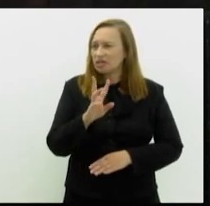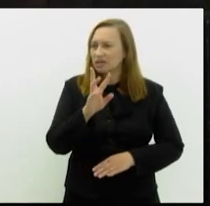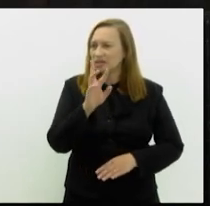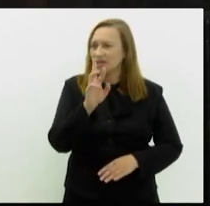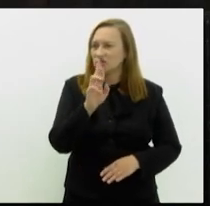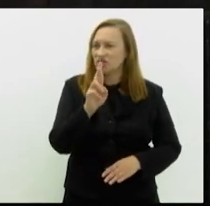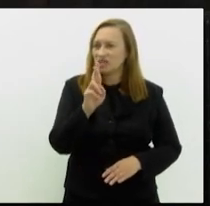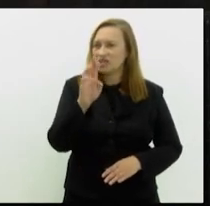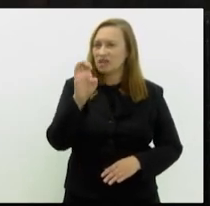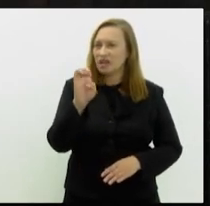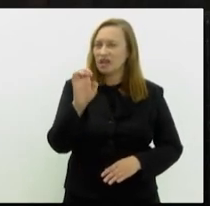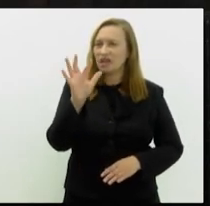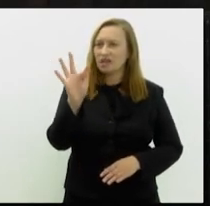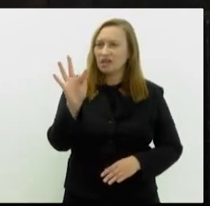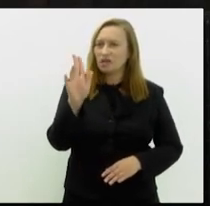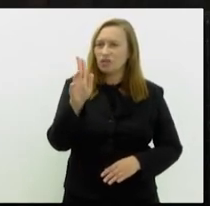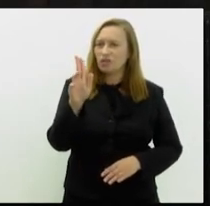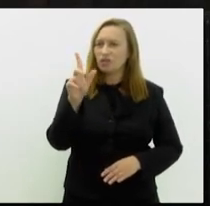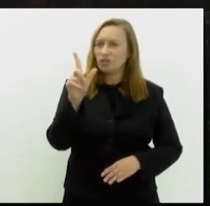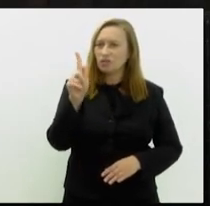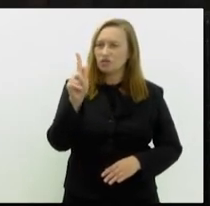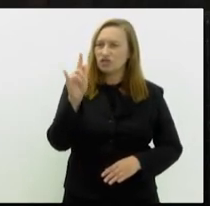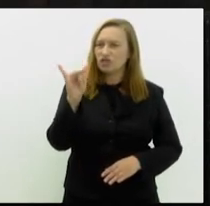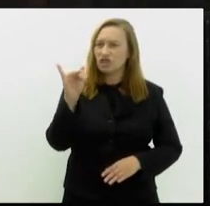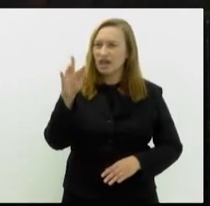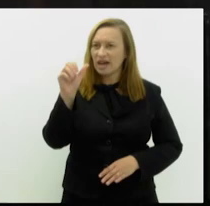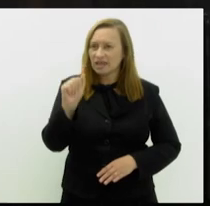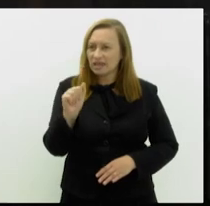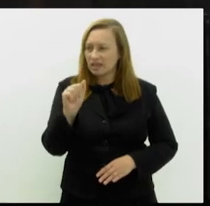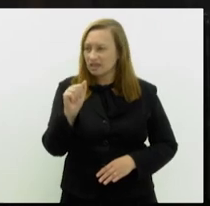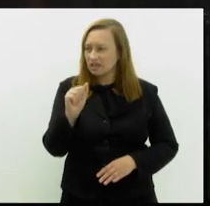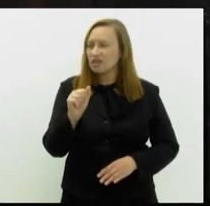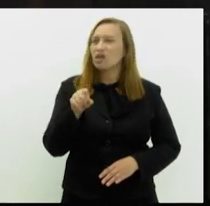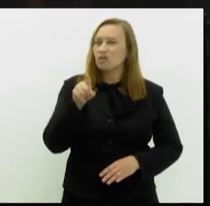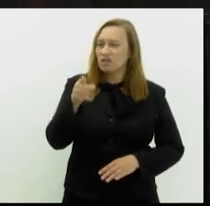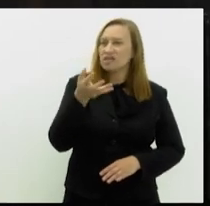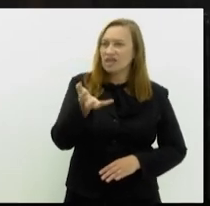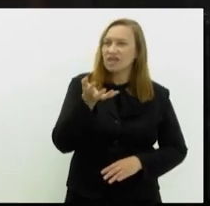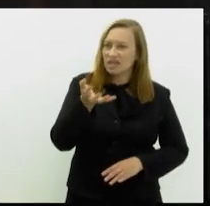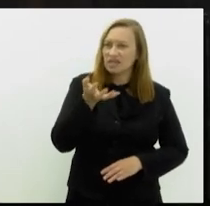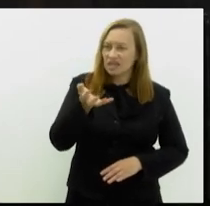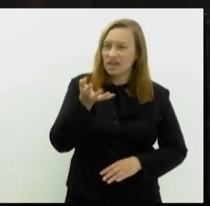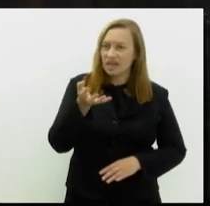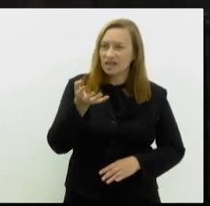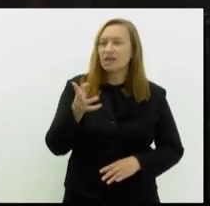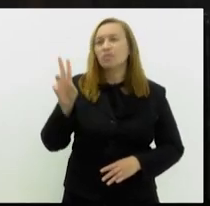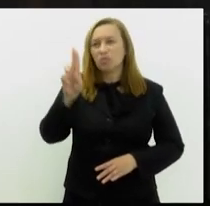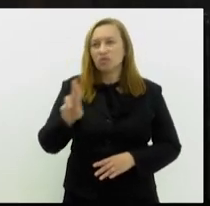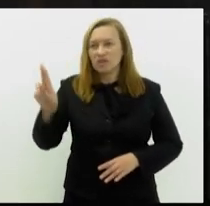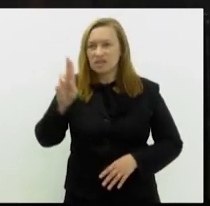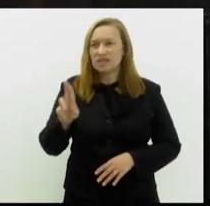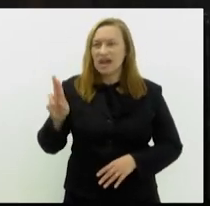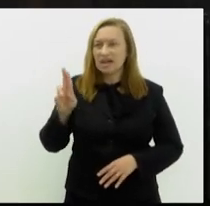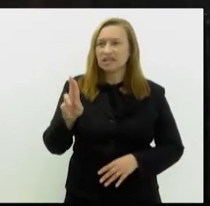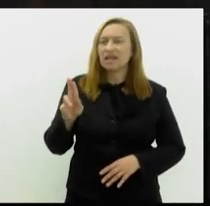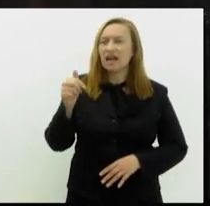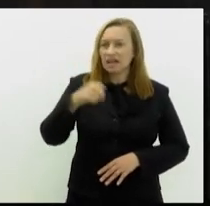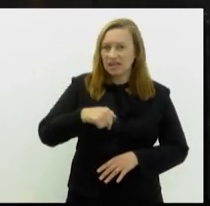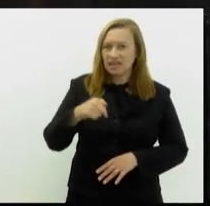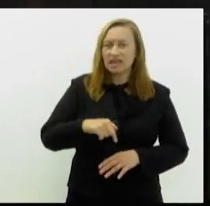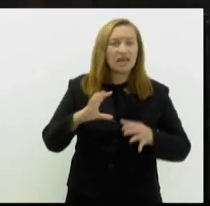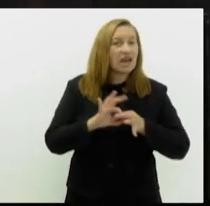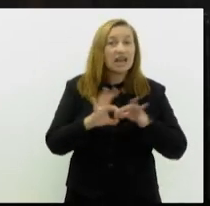Estado. Se você, refugiado, quiser hoje ter uma vaga dentro da Universidade Pública do Estado, está aberto